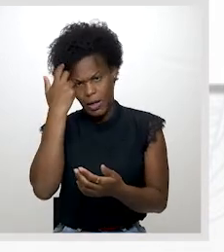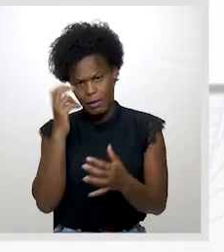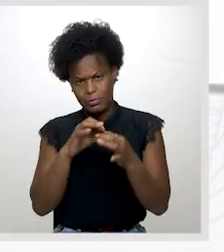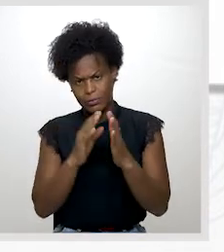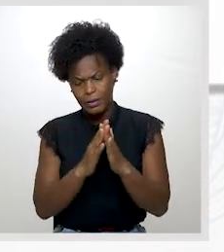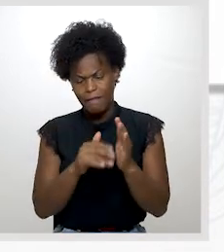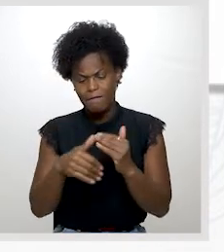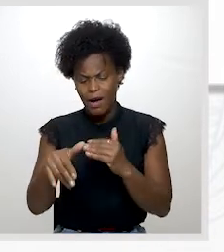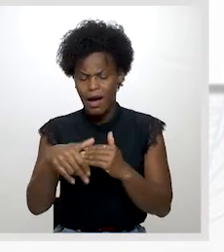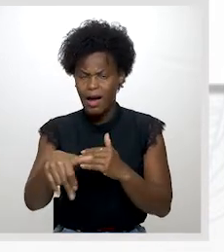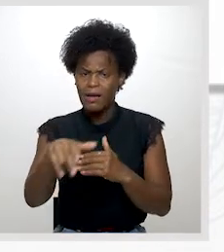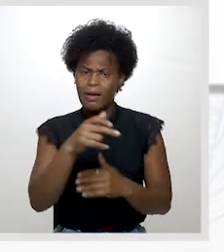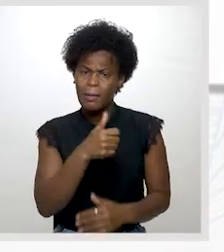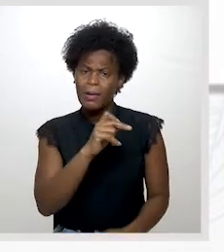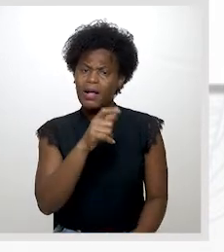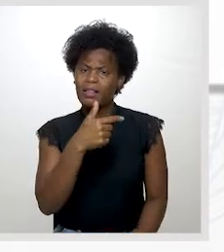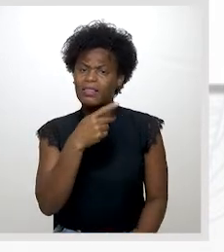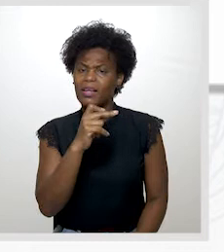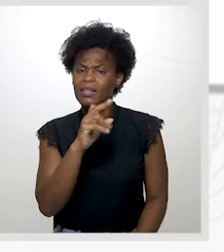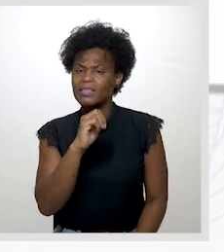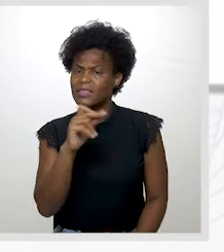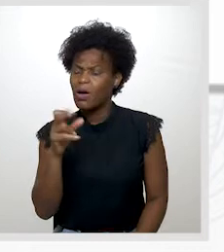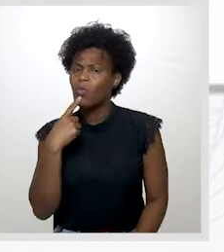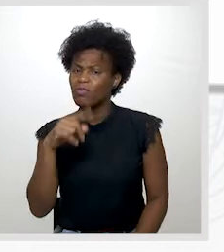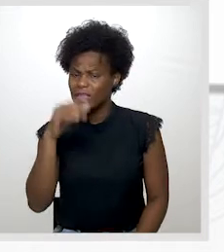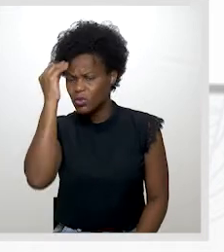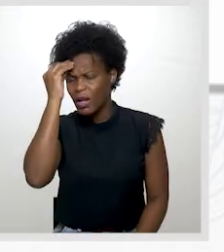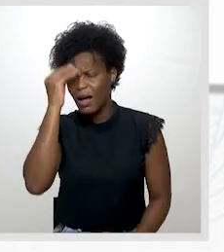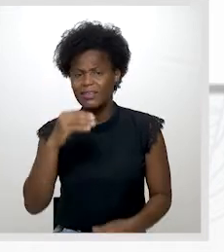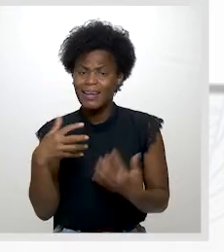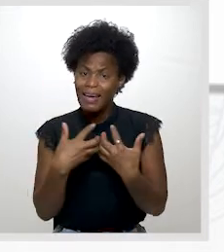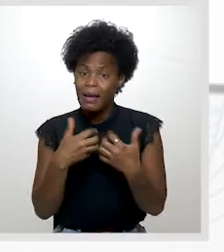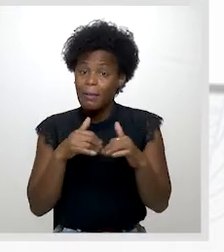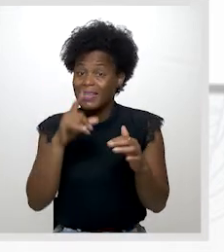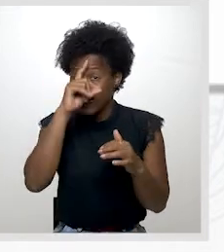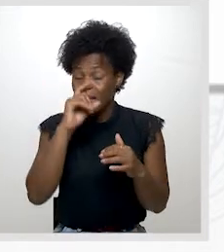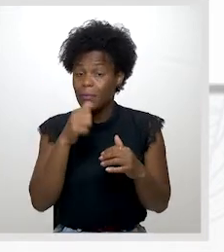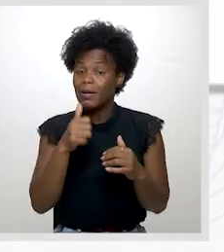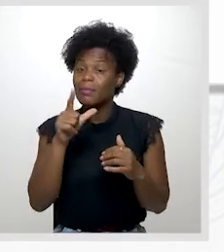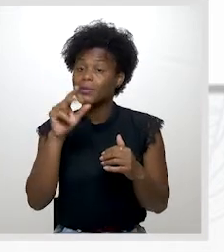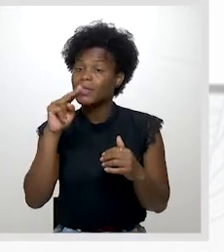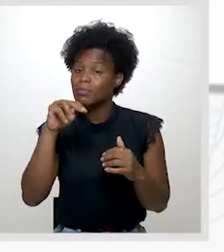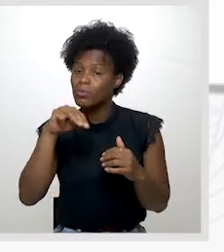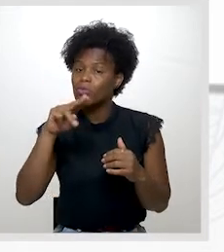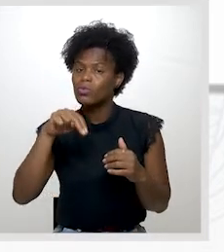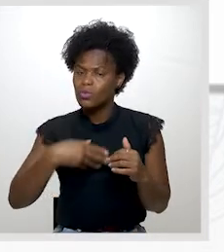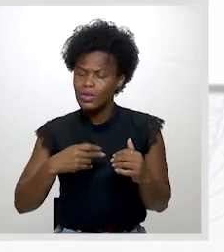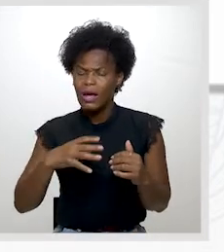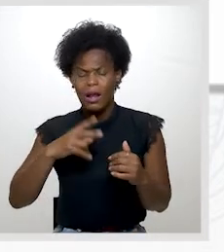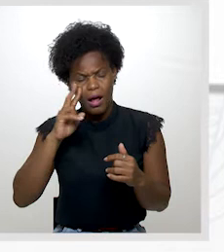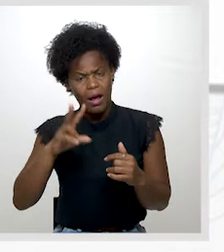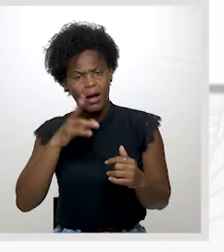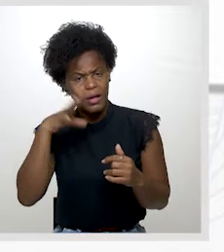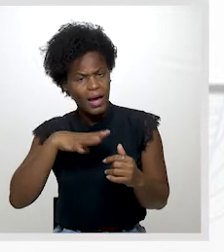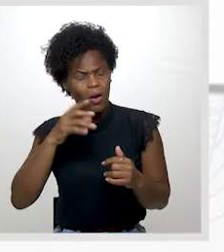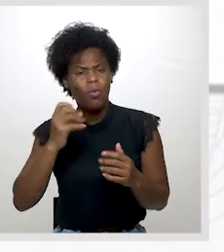Vai Baltazar para ter outra vez saudades da guerra, mas lembra-se de Blimunda e lança-se a querer averiguar